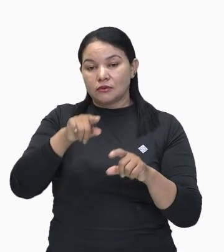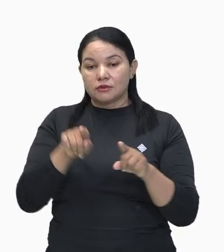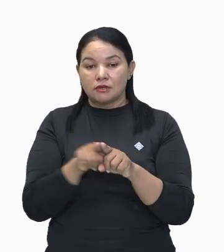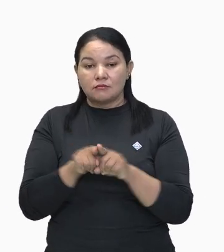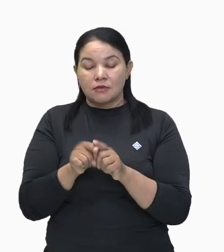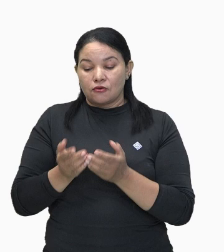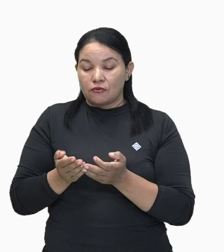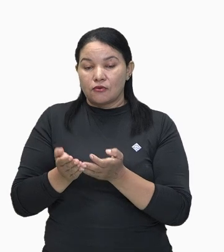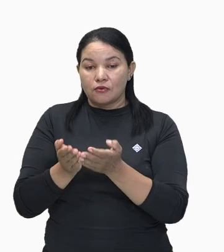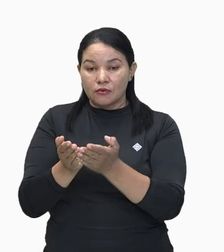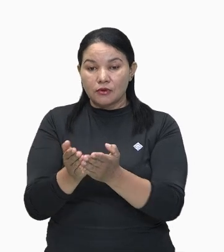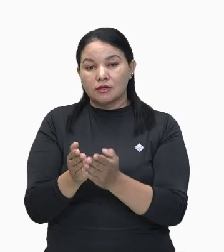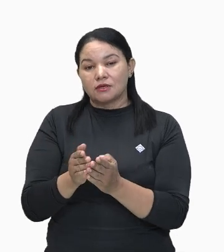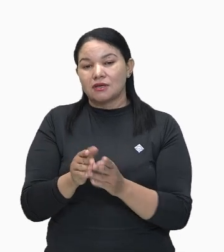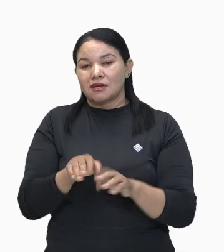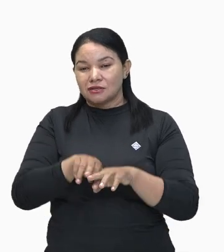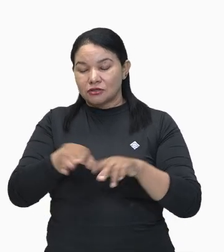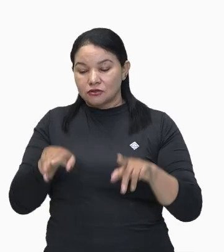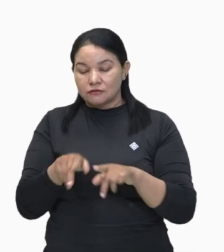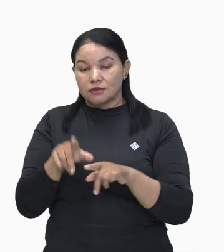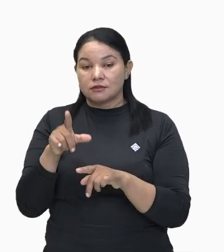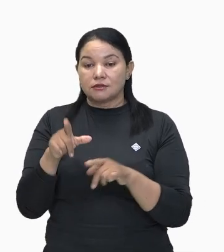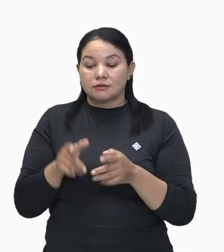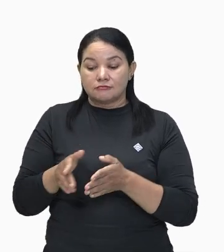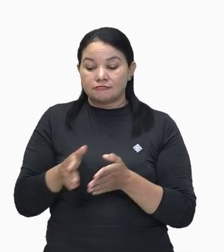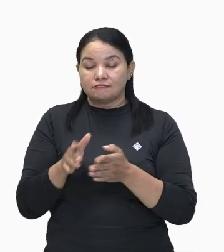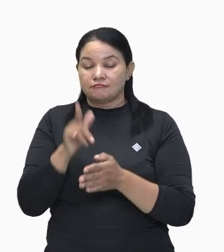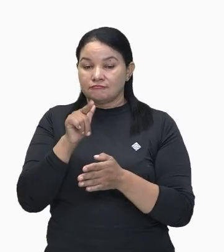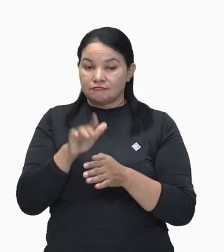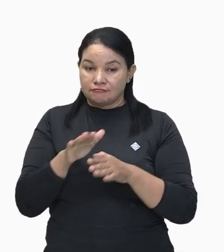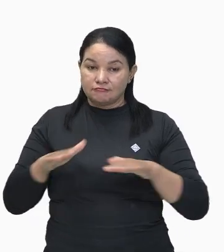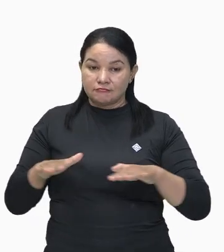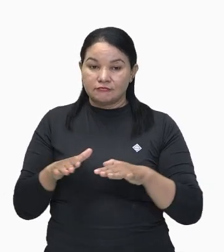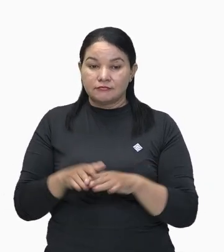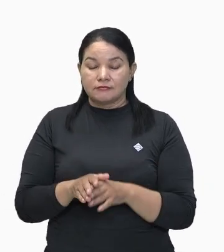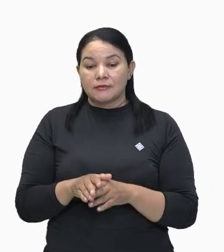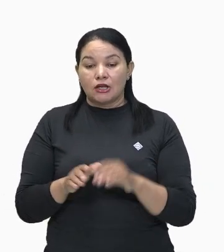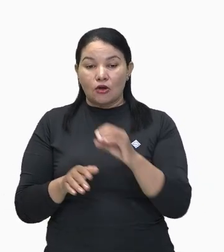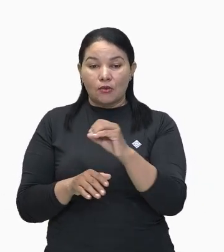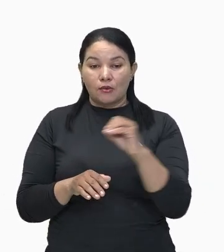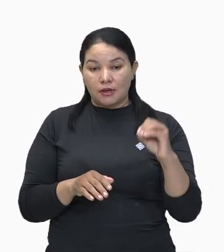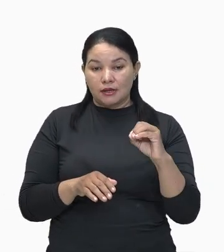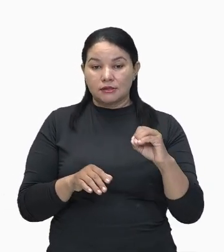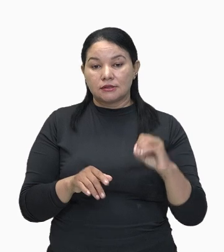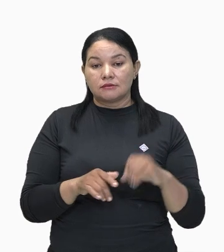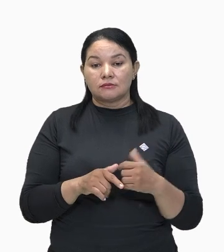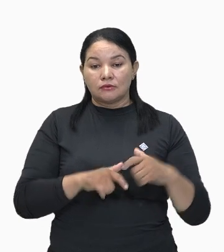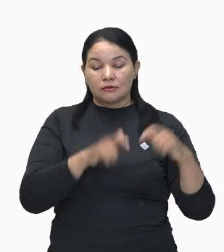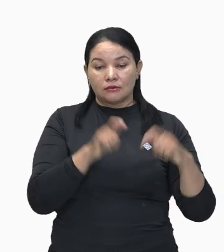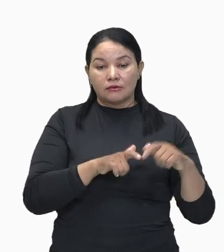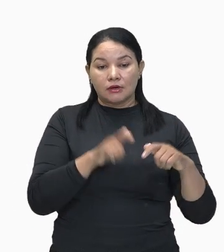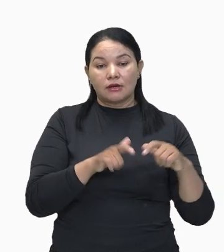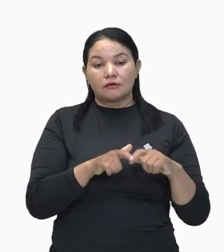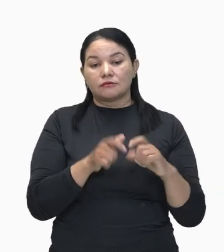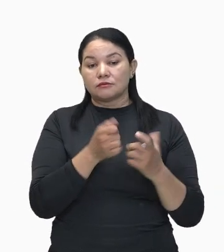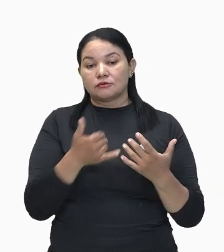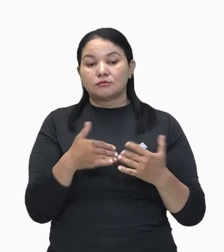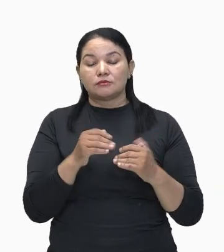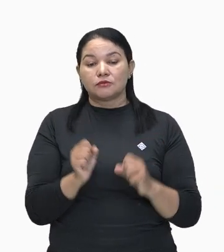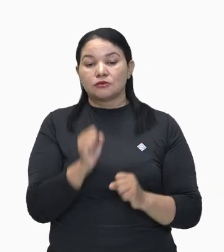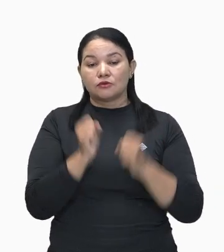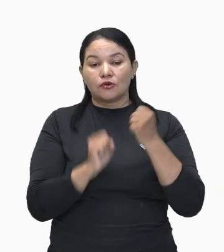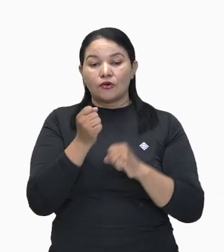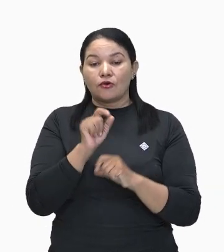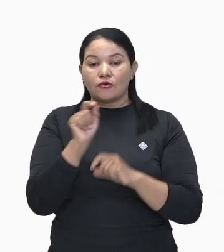marítimas fluviais e também a dos lagos a lacustre. Já na região oeste, que é ali na região de Vancouver, vão se destacar as indústrias da